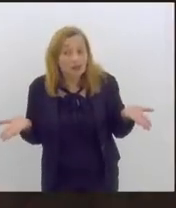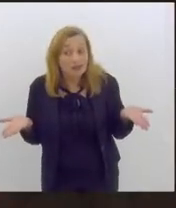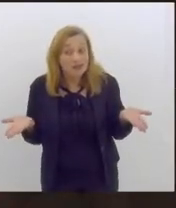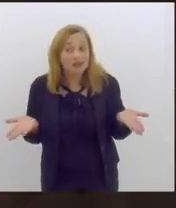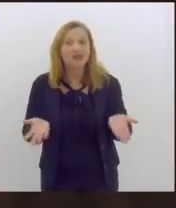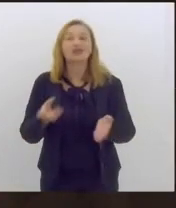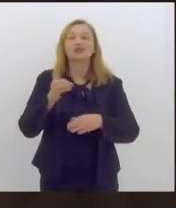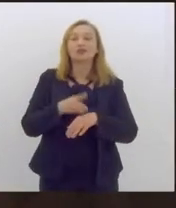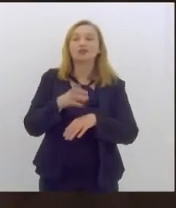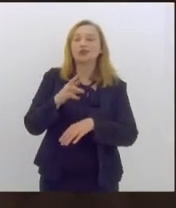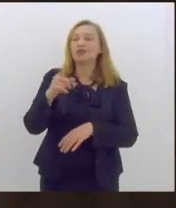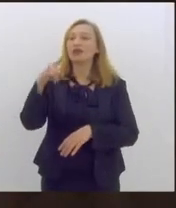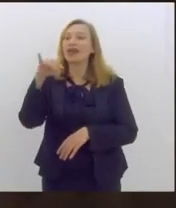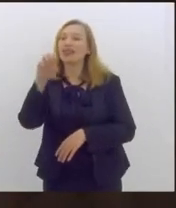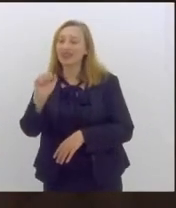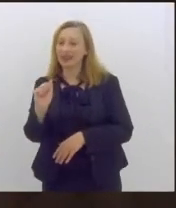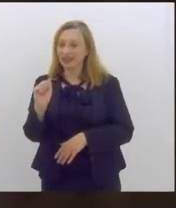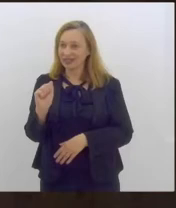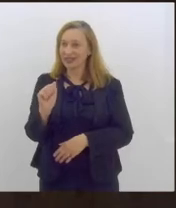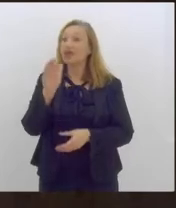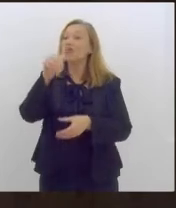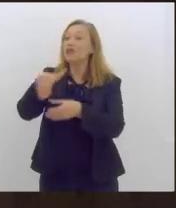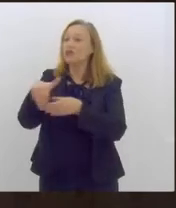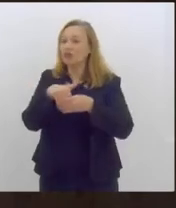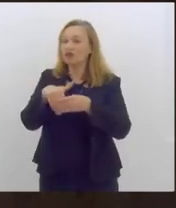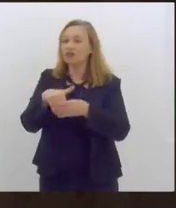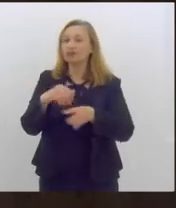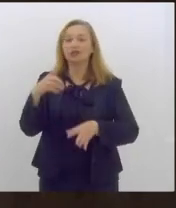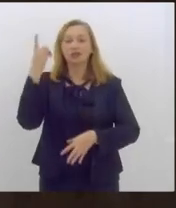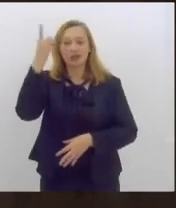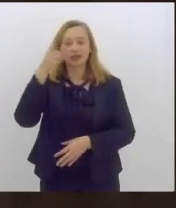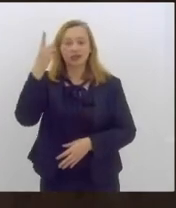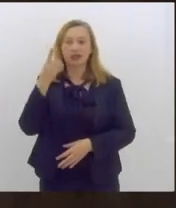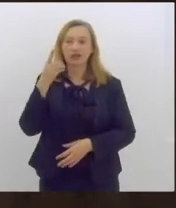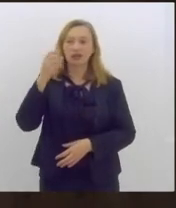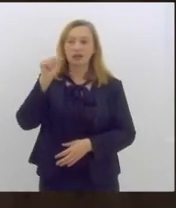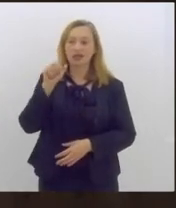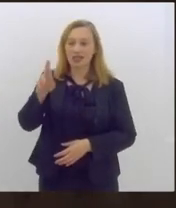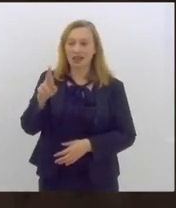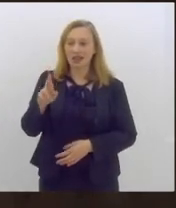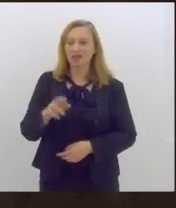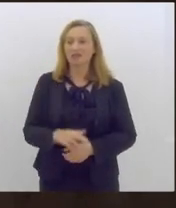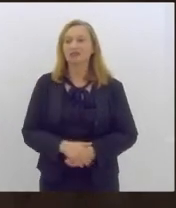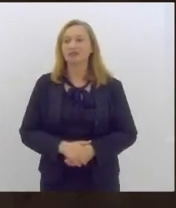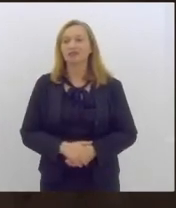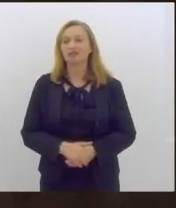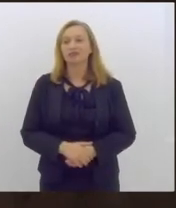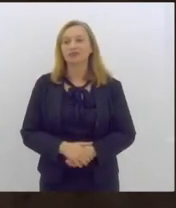Doutora Milena o voto é do deputado Rodrigo Bacelar